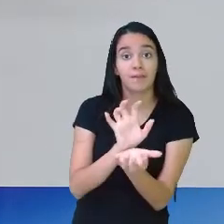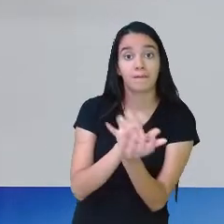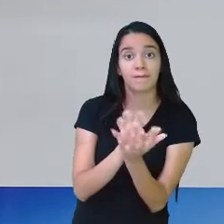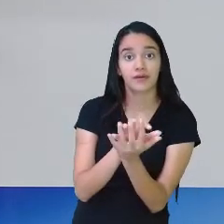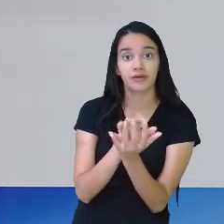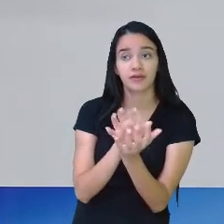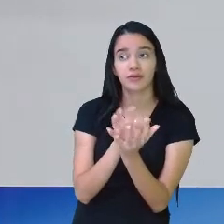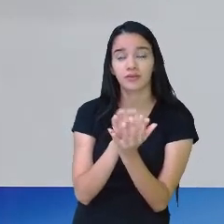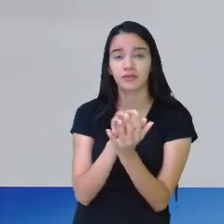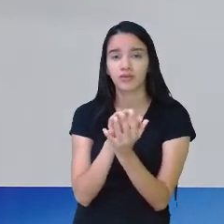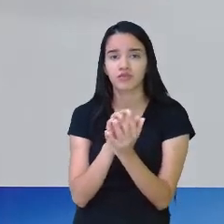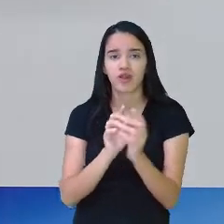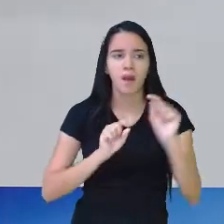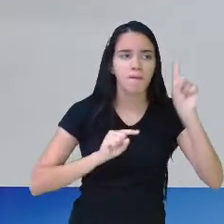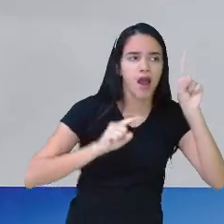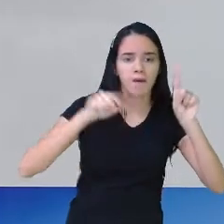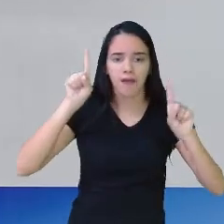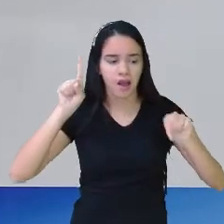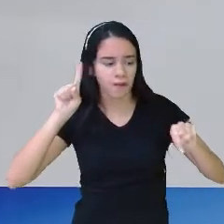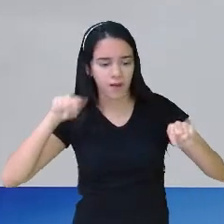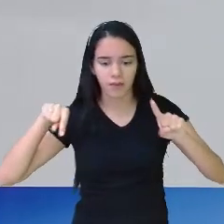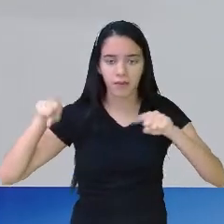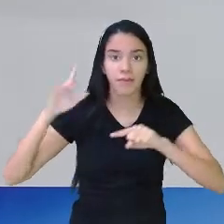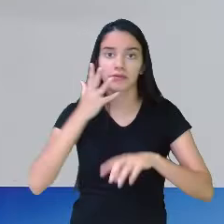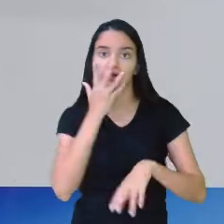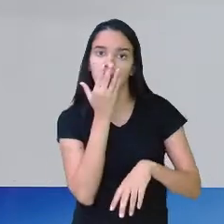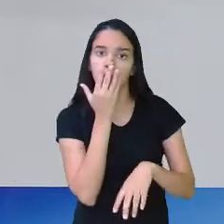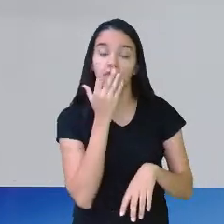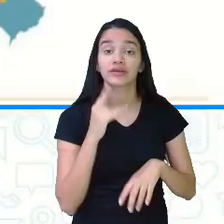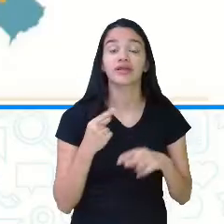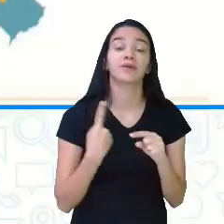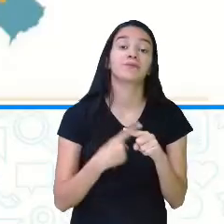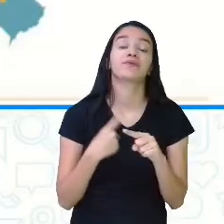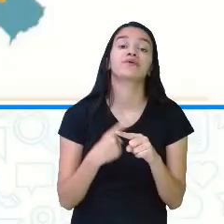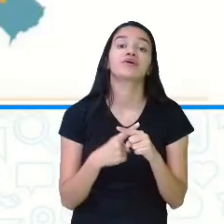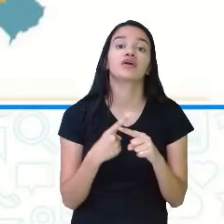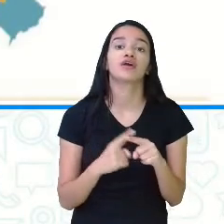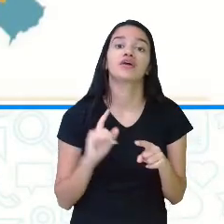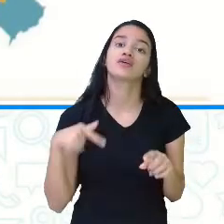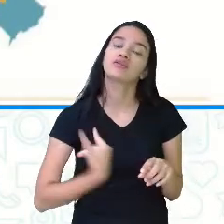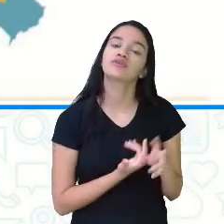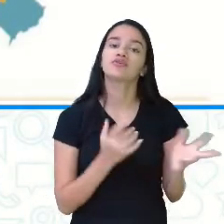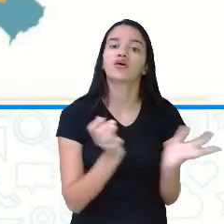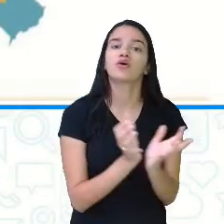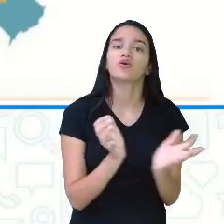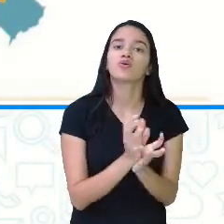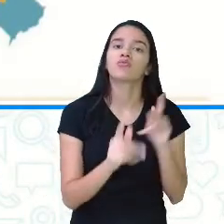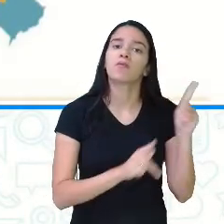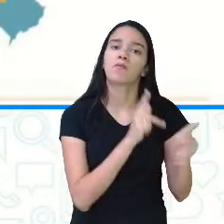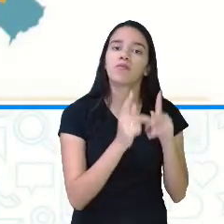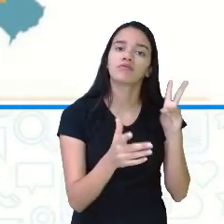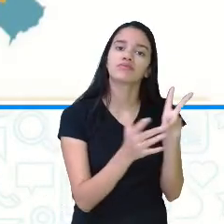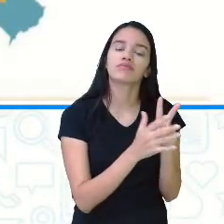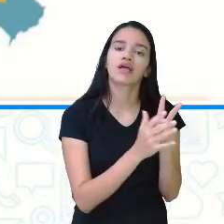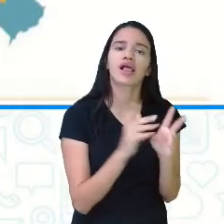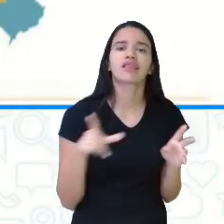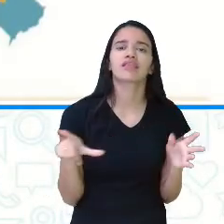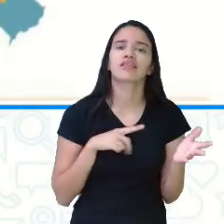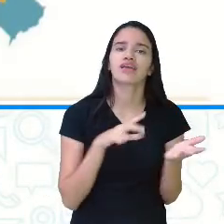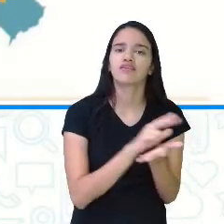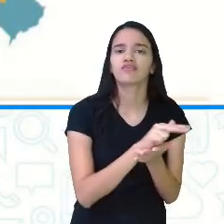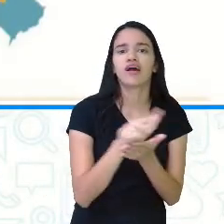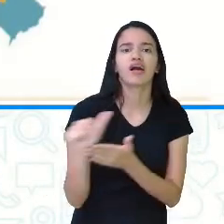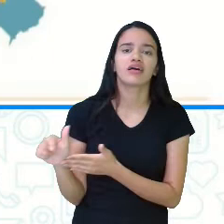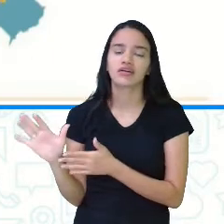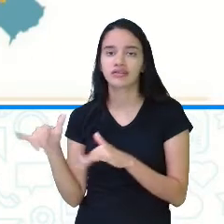vendo umas setinhas assim, umas coisinhas coloridas, porque é onde ficam algumas das nossas tribos hoje, tá? E a gente tem várias tribos, olha,